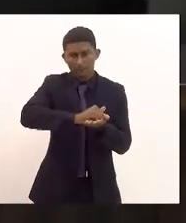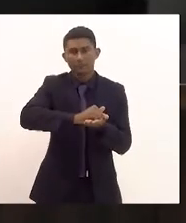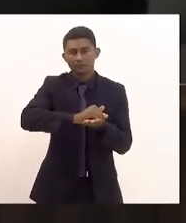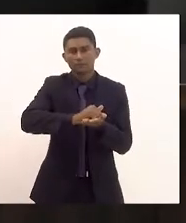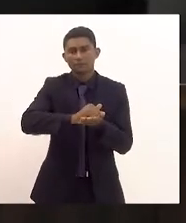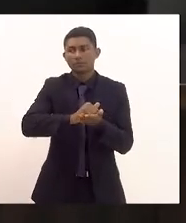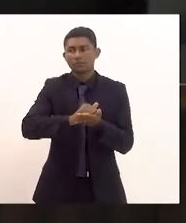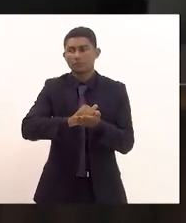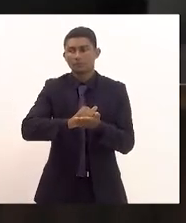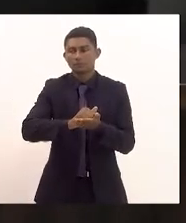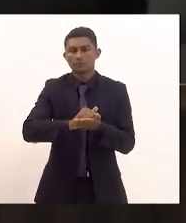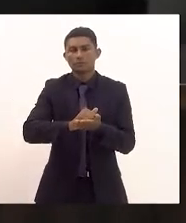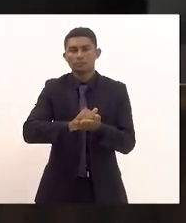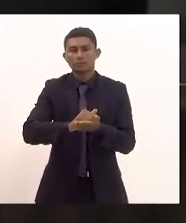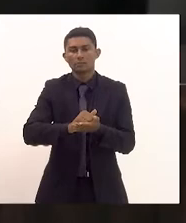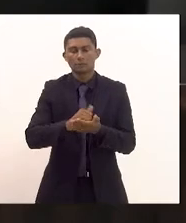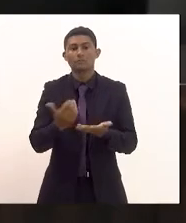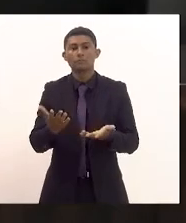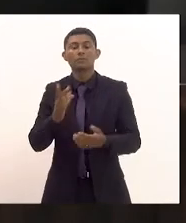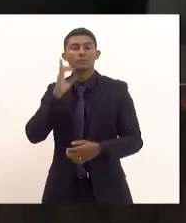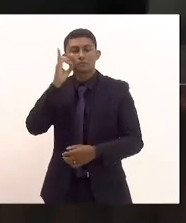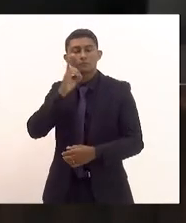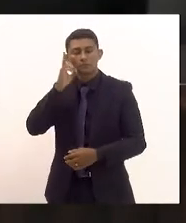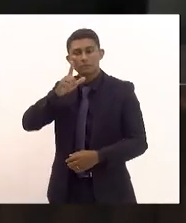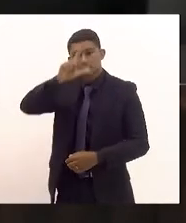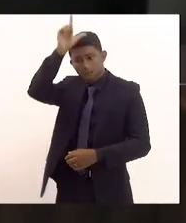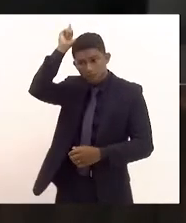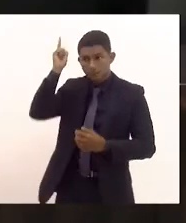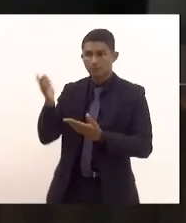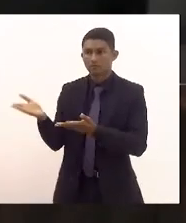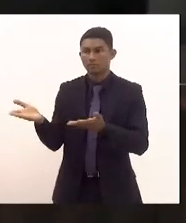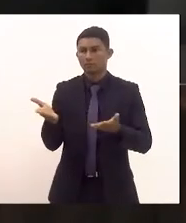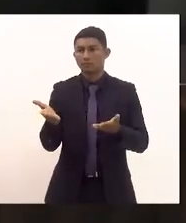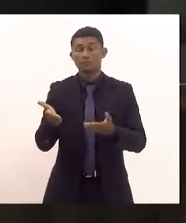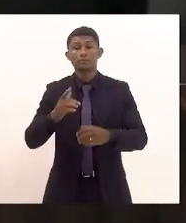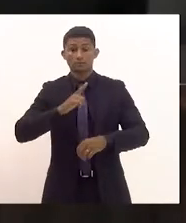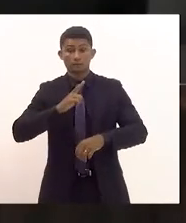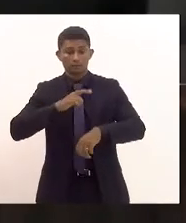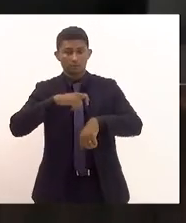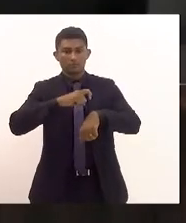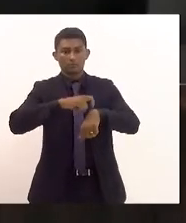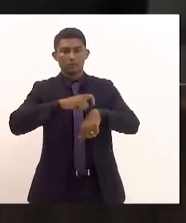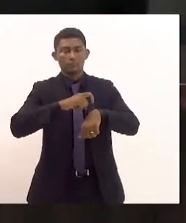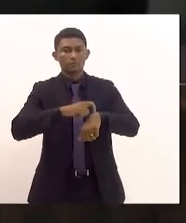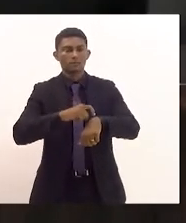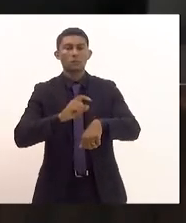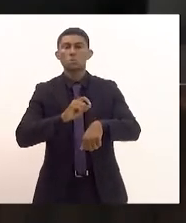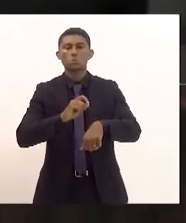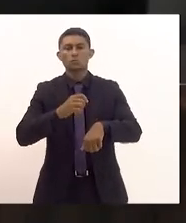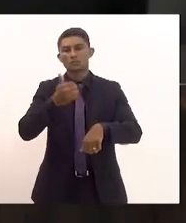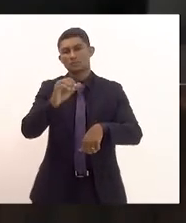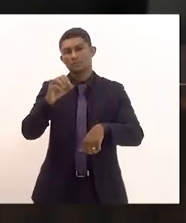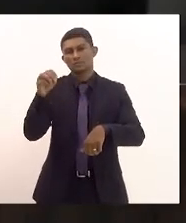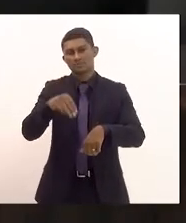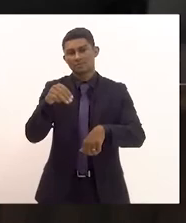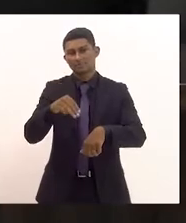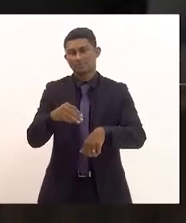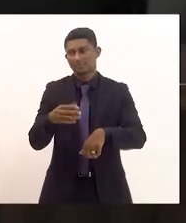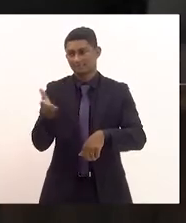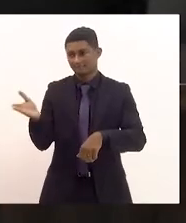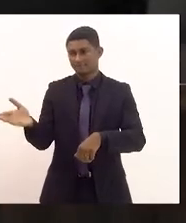falar no expediente iniciar o Nobre Deputado Luiz Paulo vossa excelência' dispõe de dez minutos